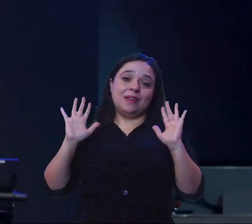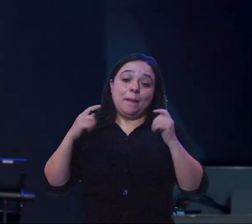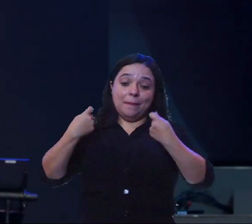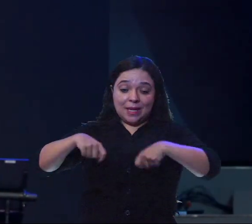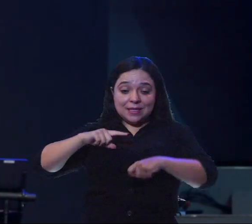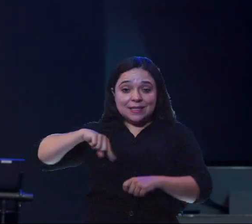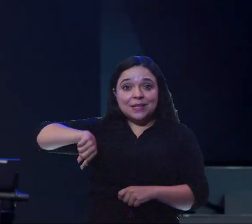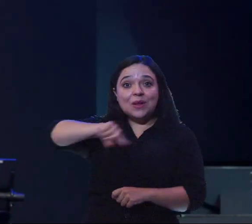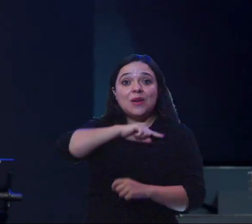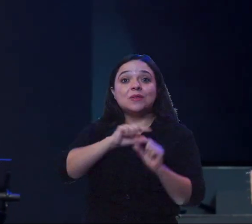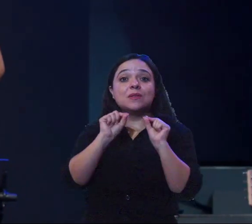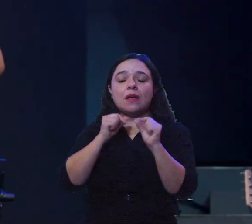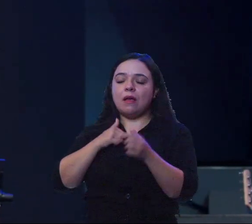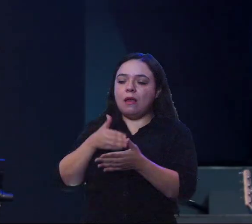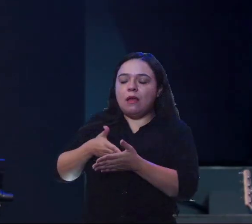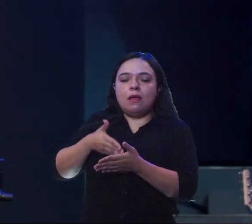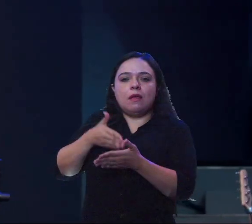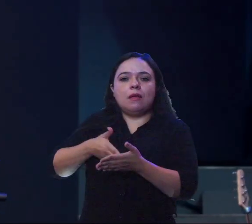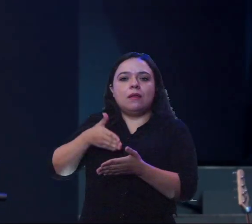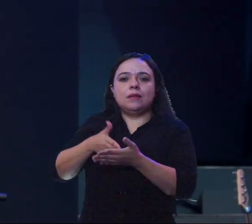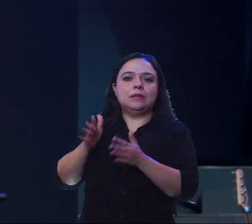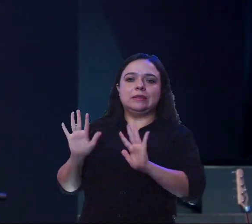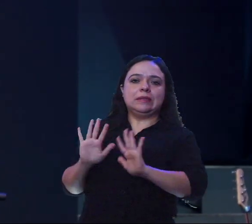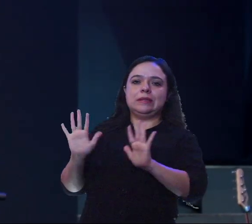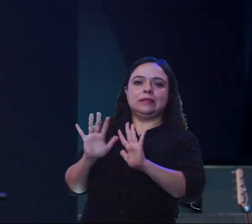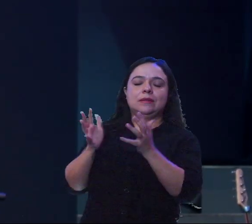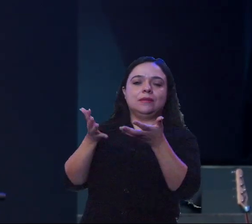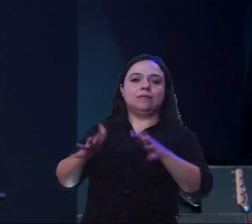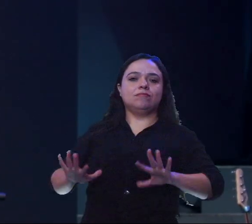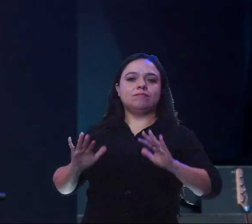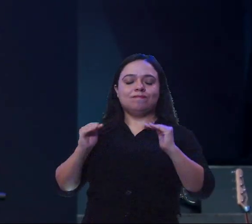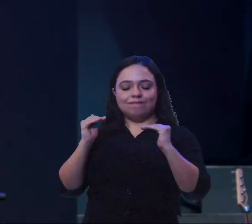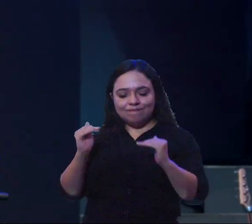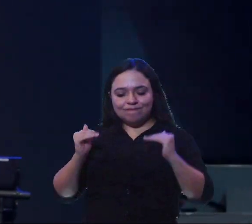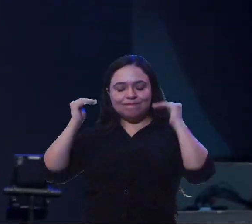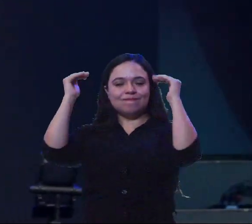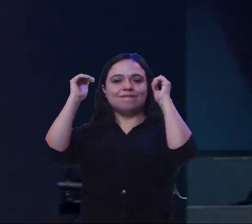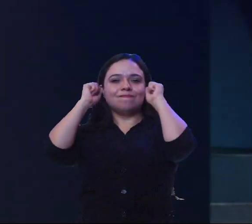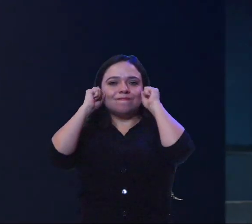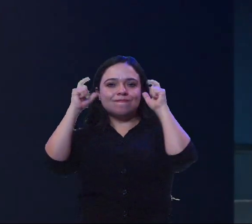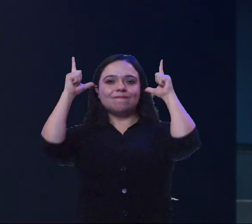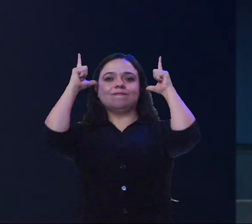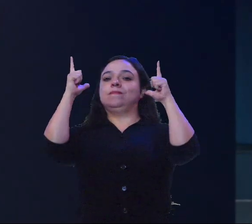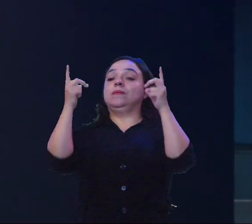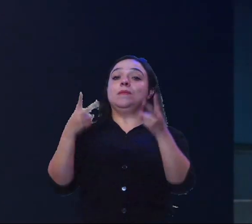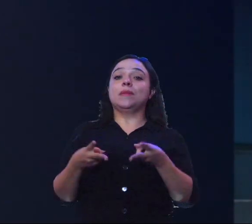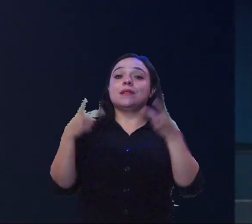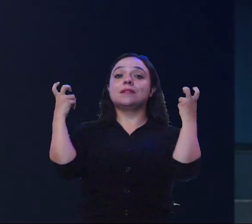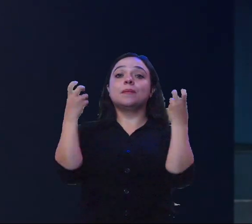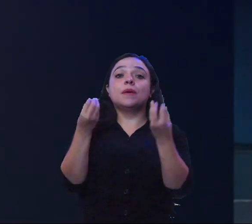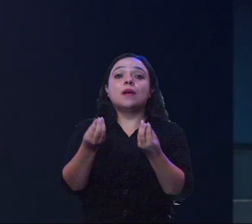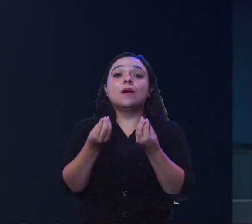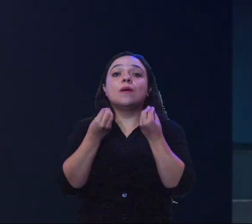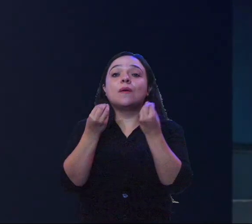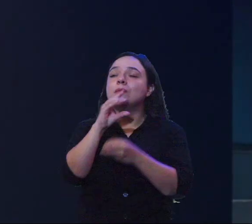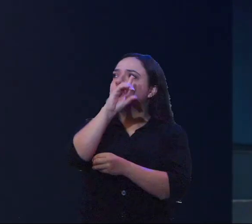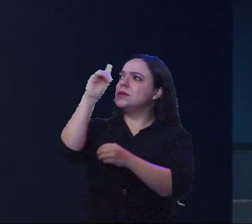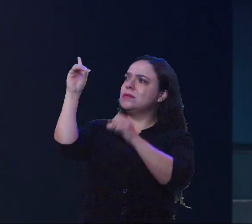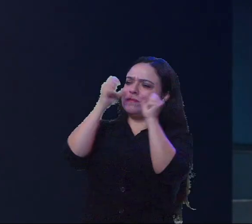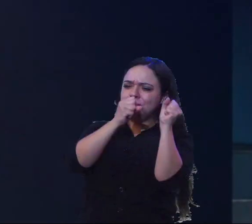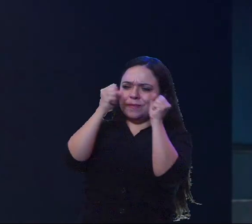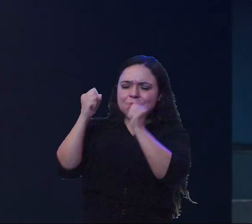quem perde é a gente. De crescer, de ver coisas tremendas do poder de Deus